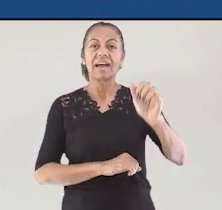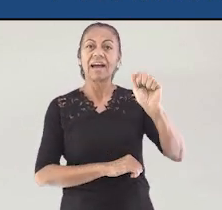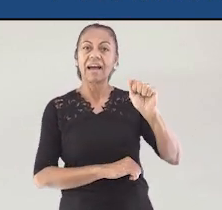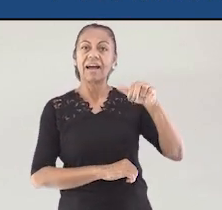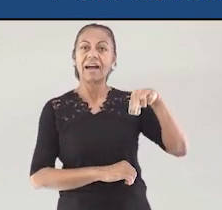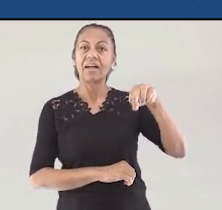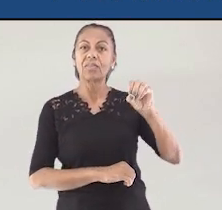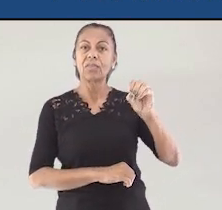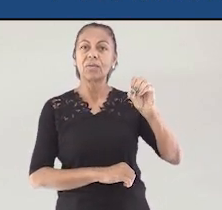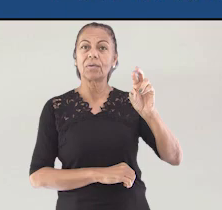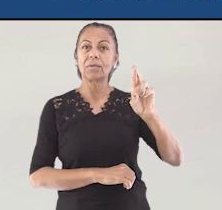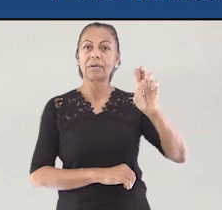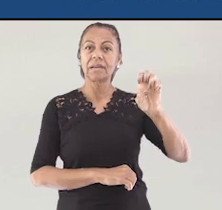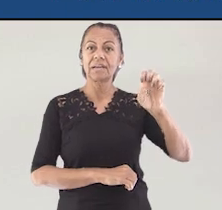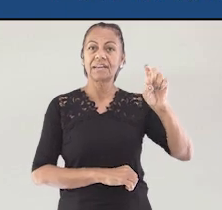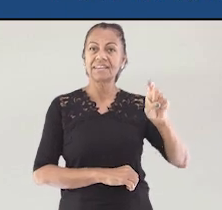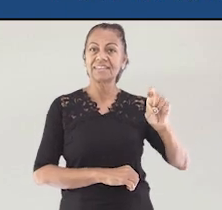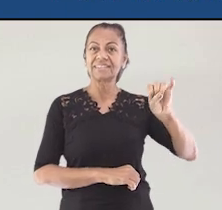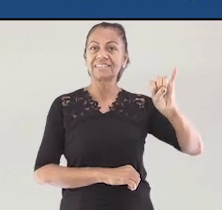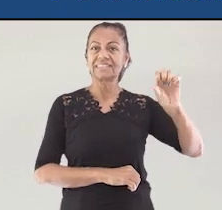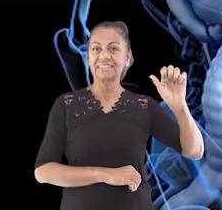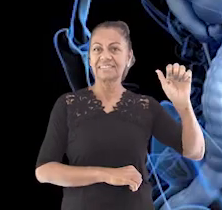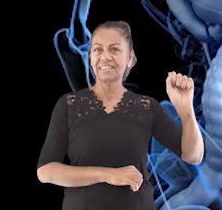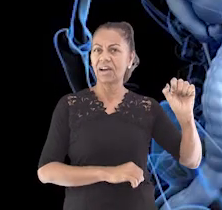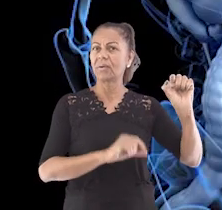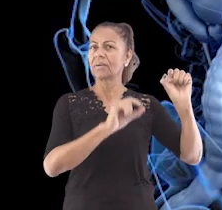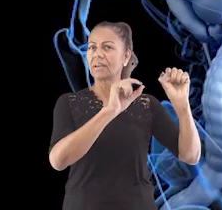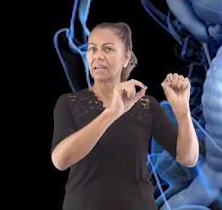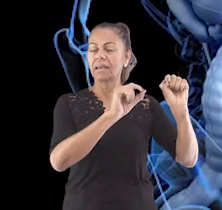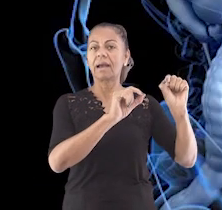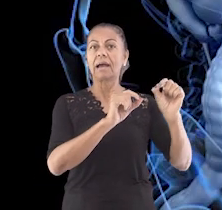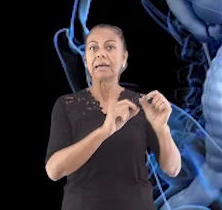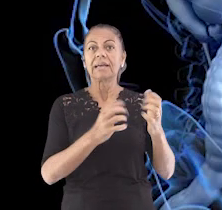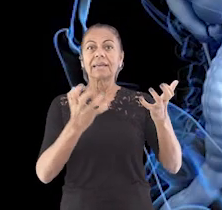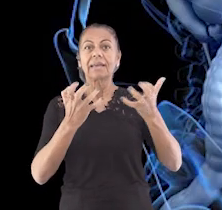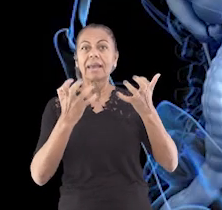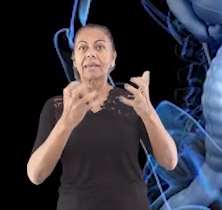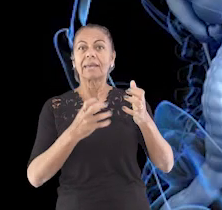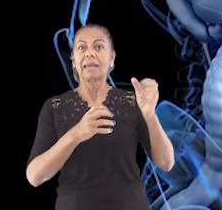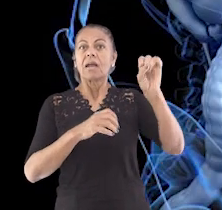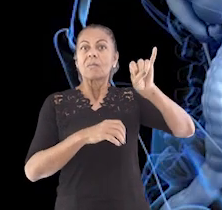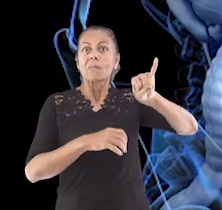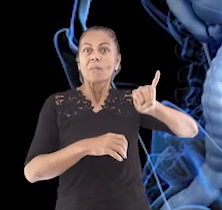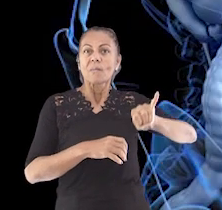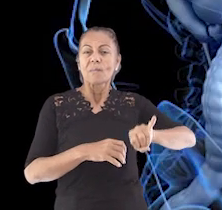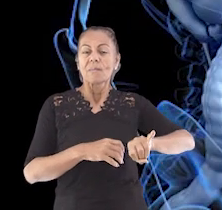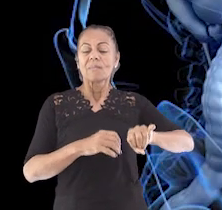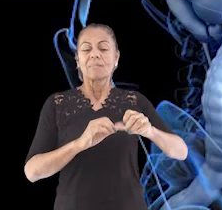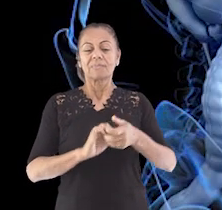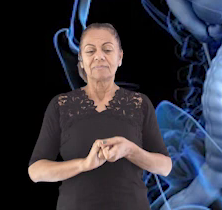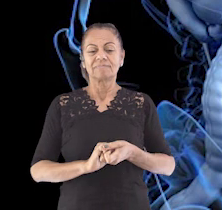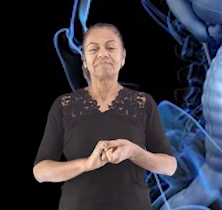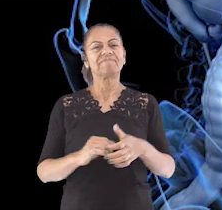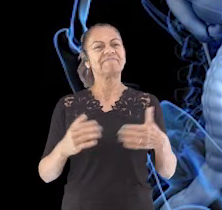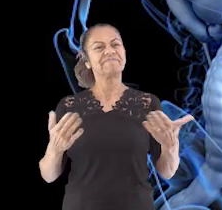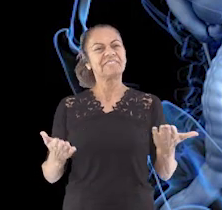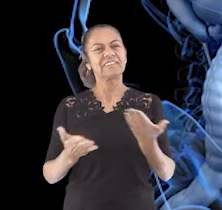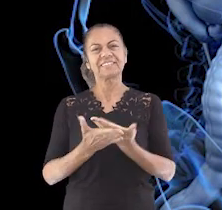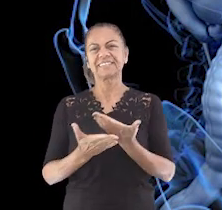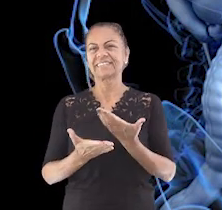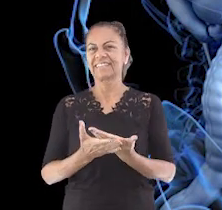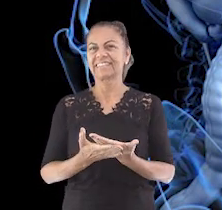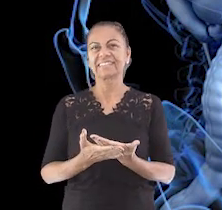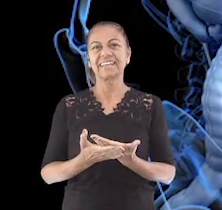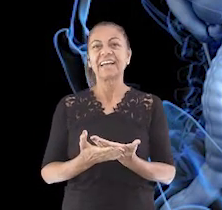à busca implacável por magreza. Muito bem, queridos estudantes, estamos chegando ao final